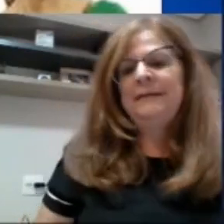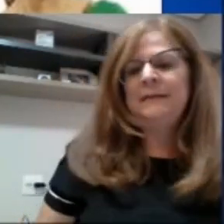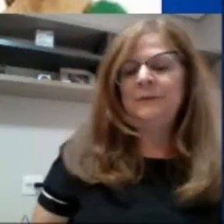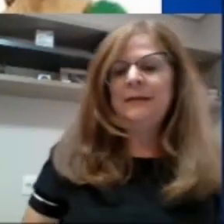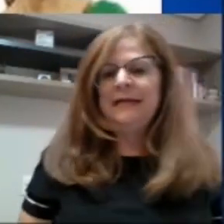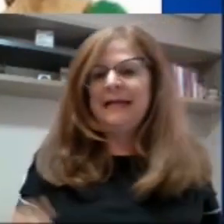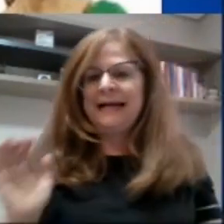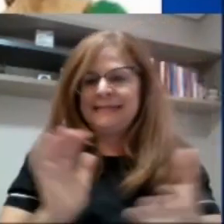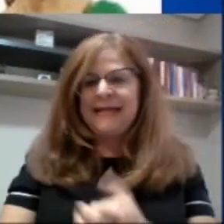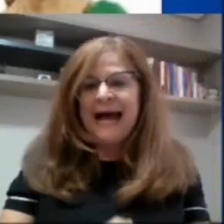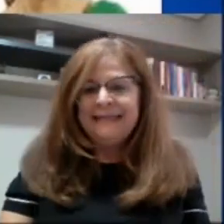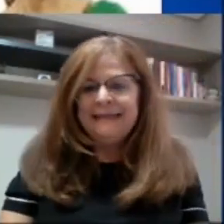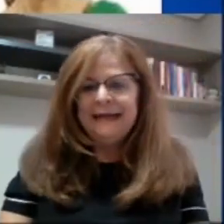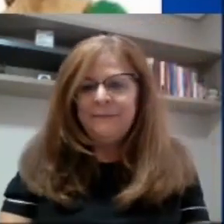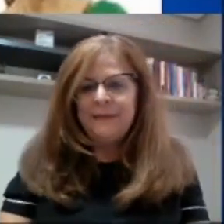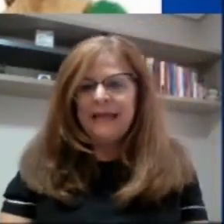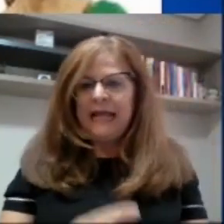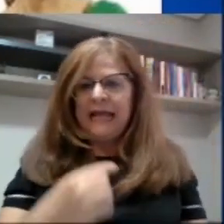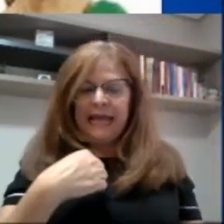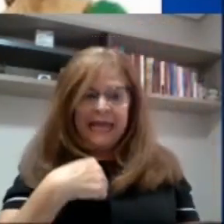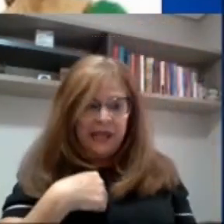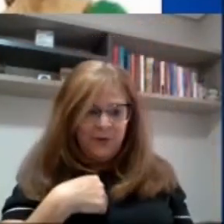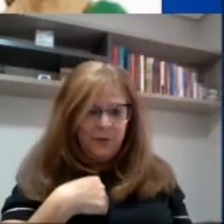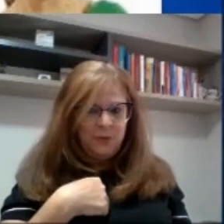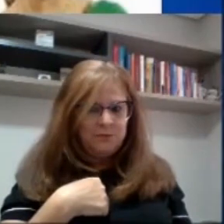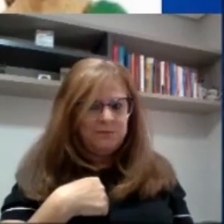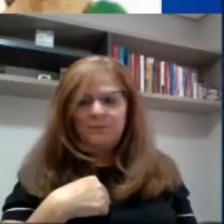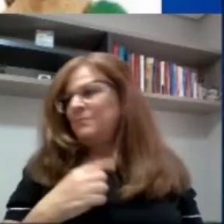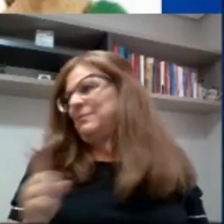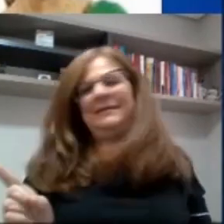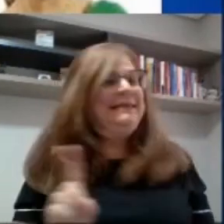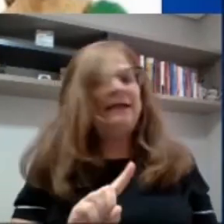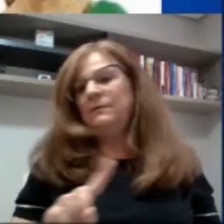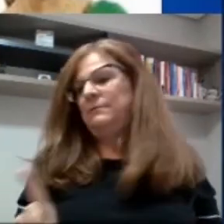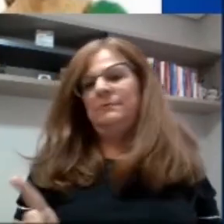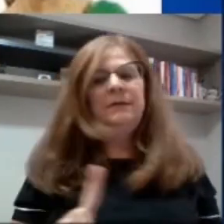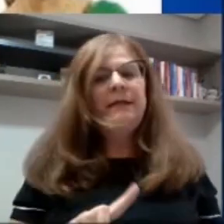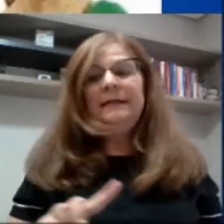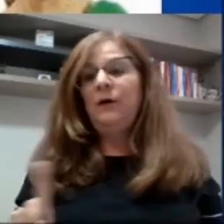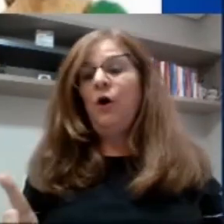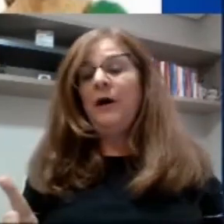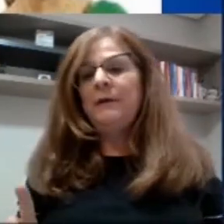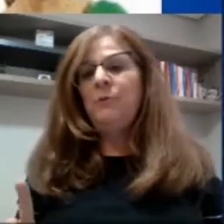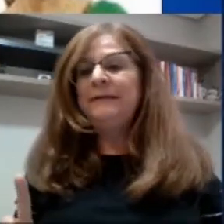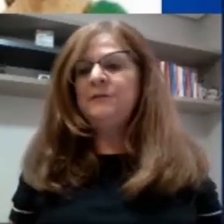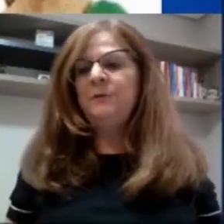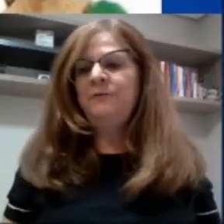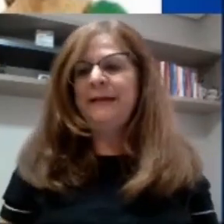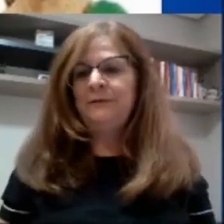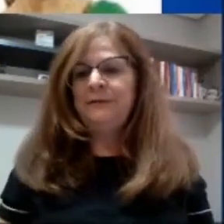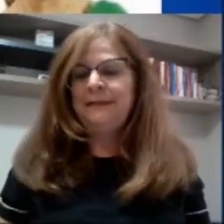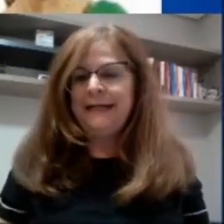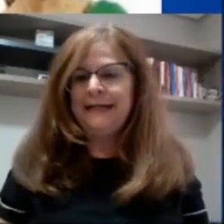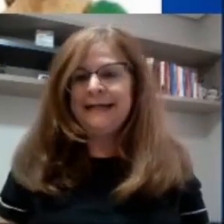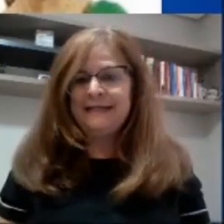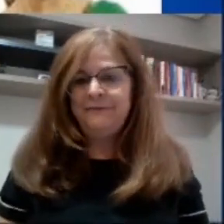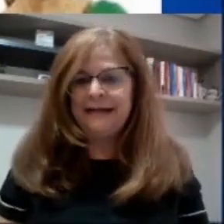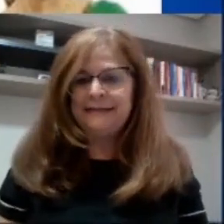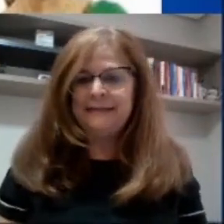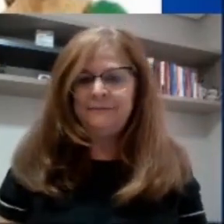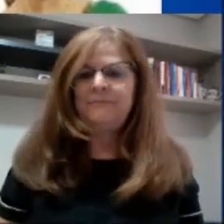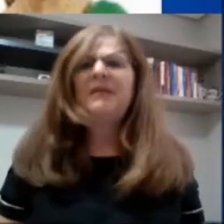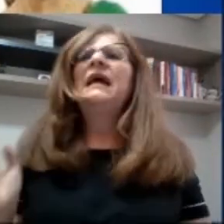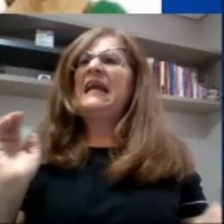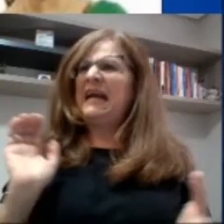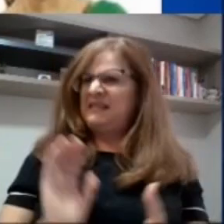está falando, casada? Eu? Não. Então, olha quantos movimentos que tem nessa